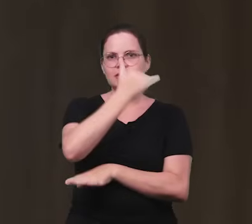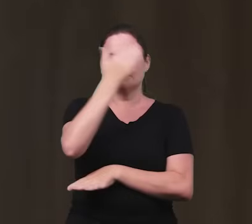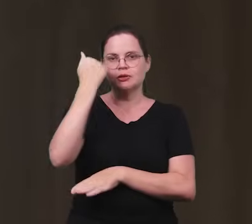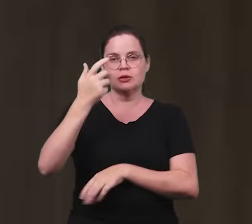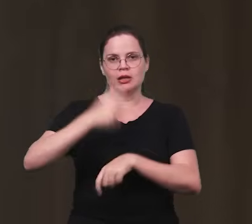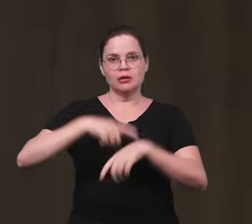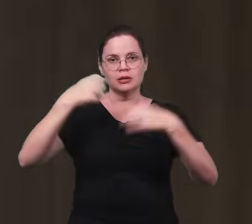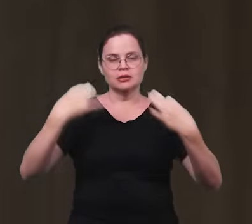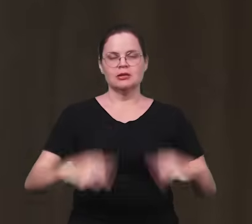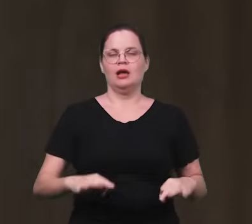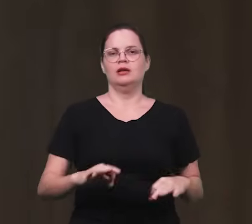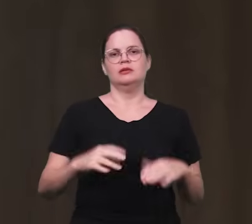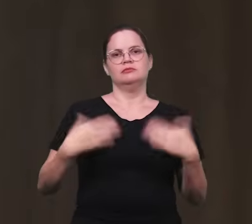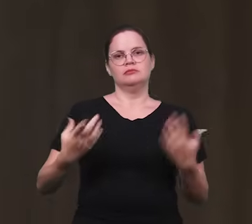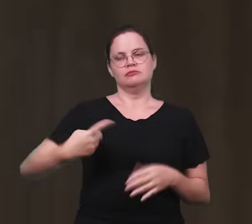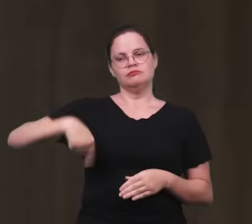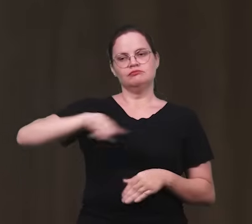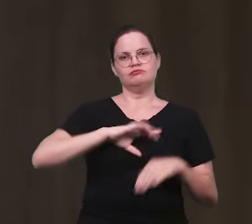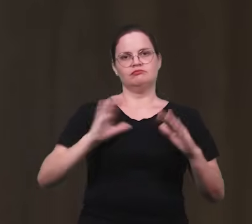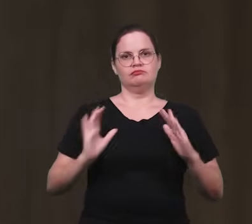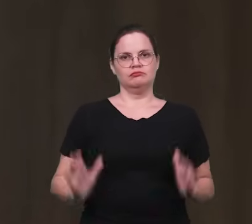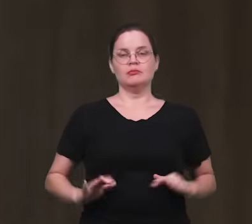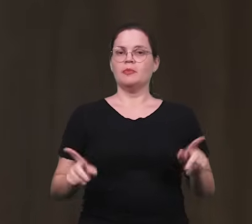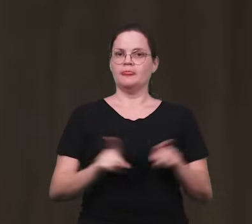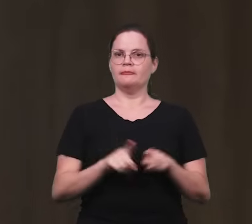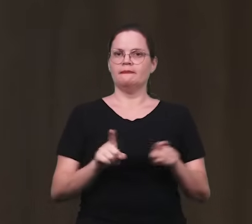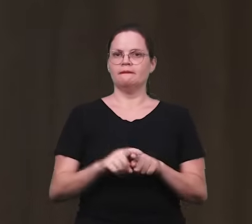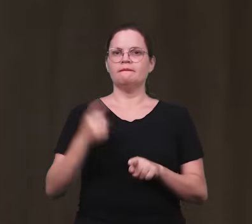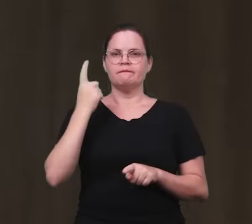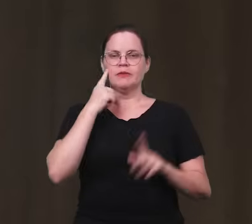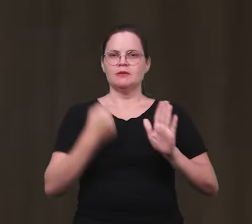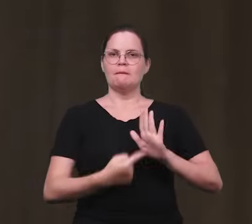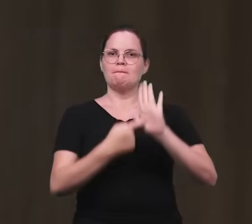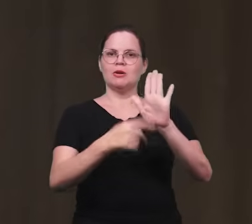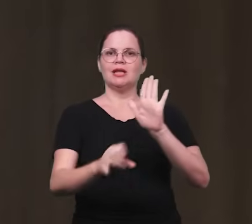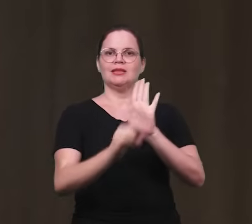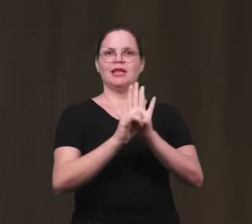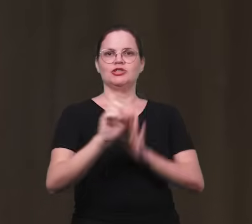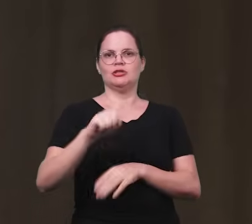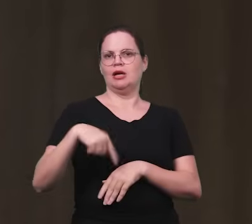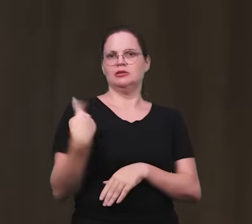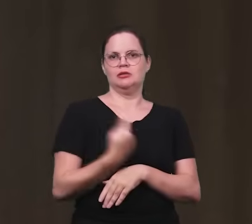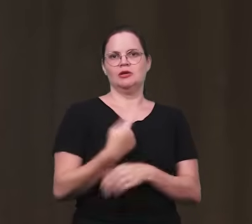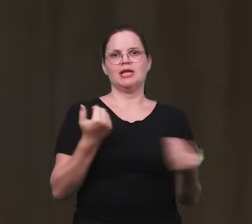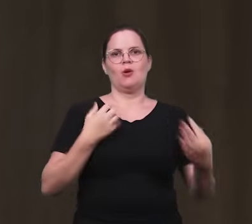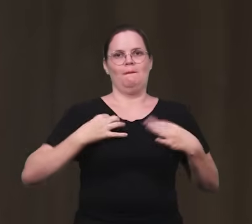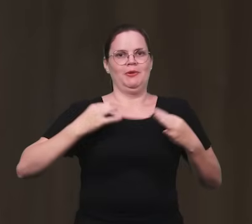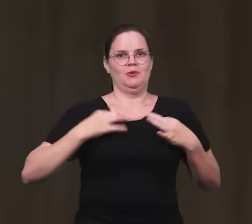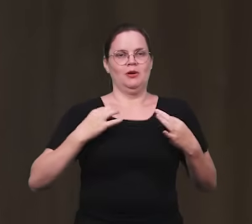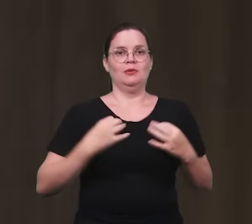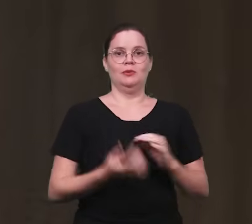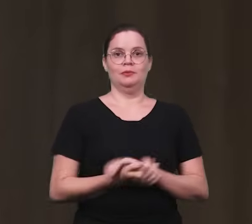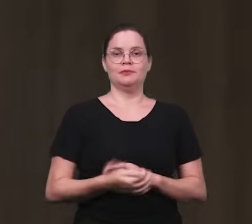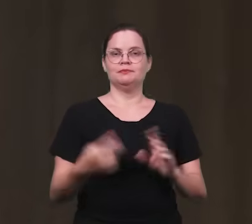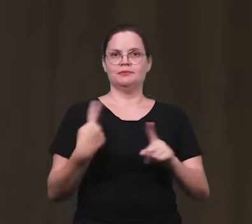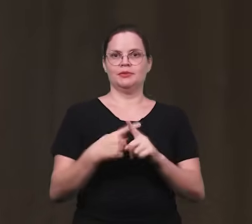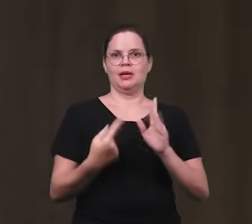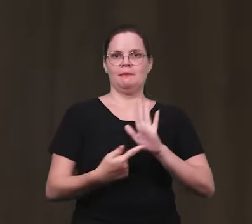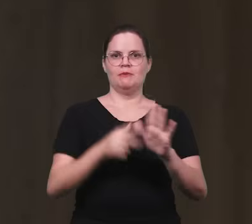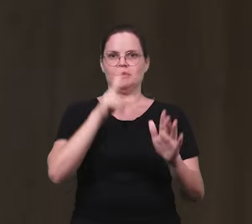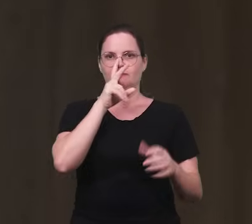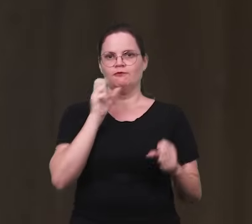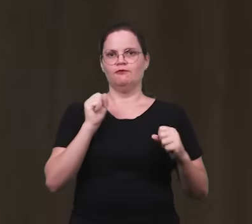nosso comportamento, ele também traz a nossa identidade, a nossa veste, que fala ali de força e